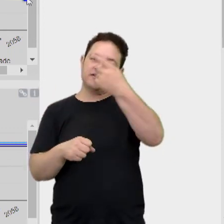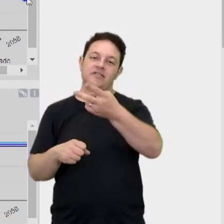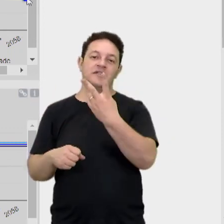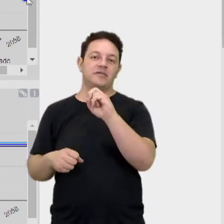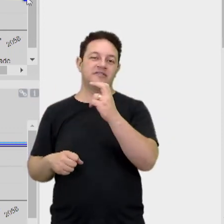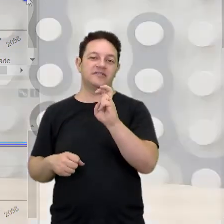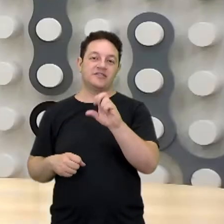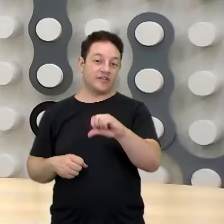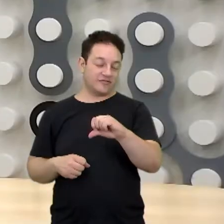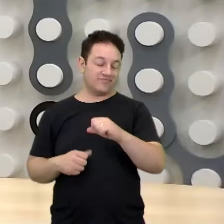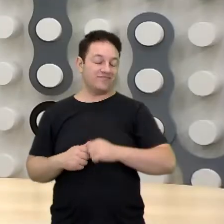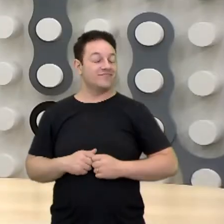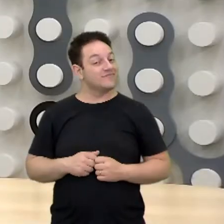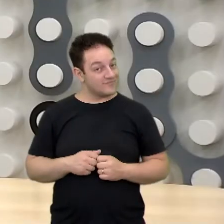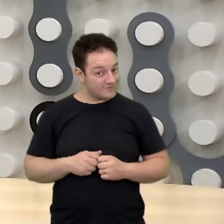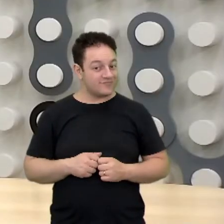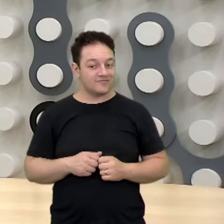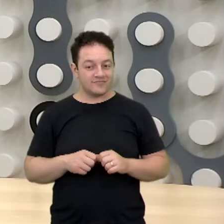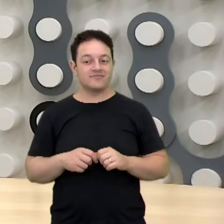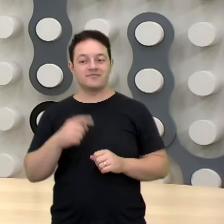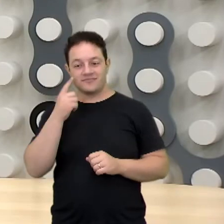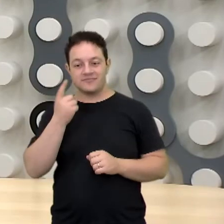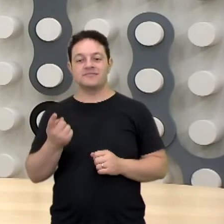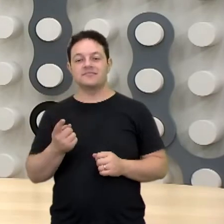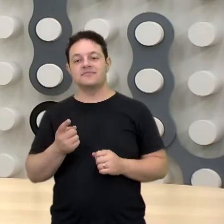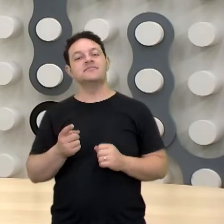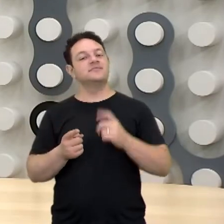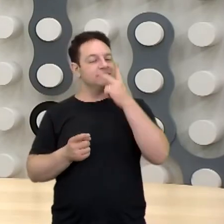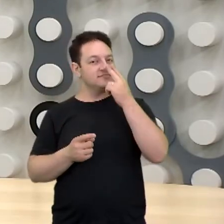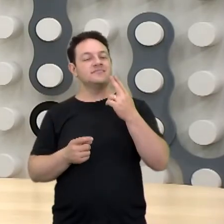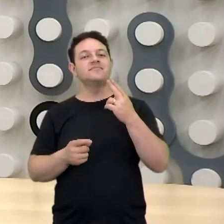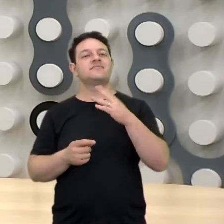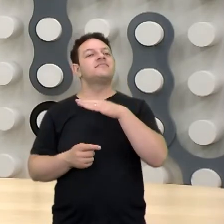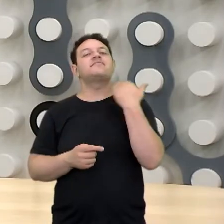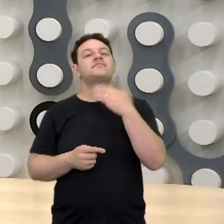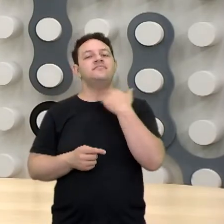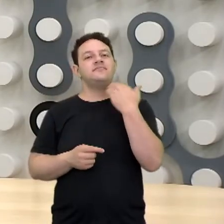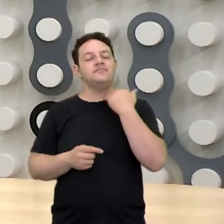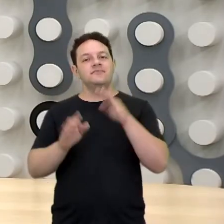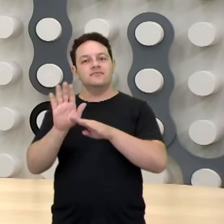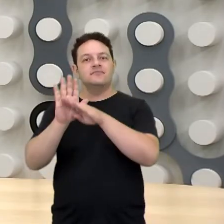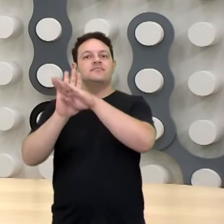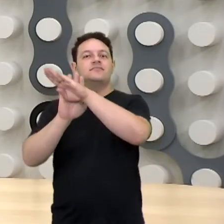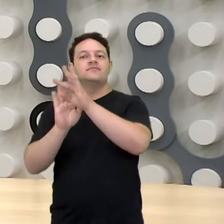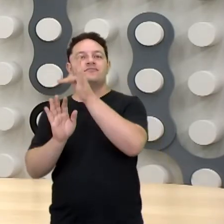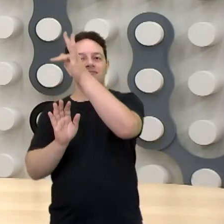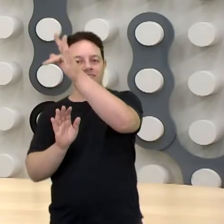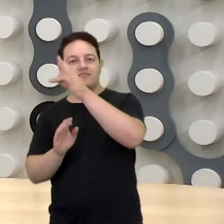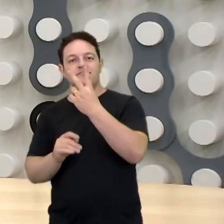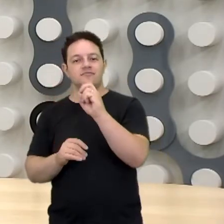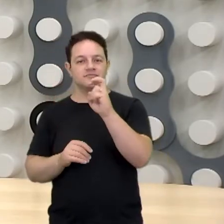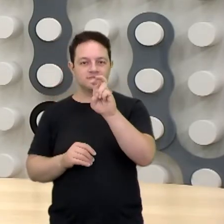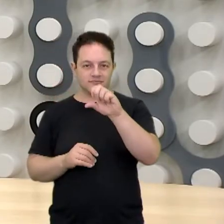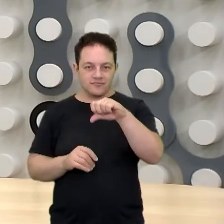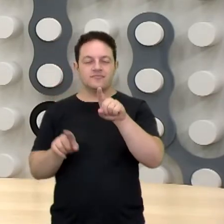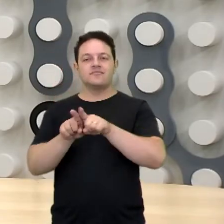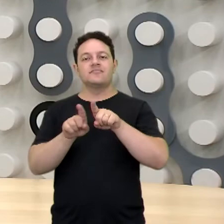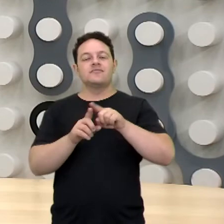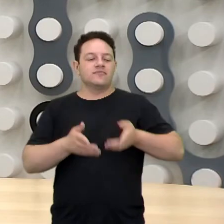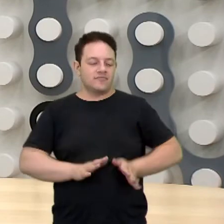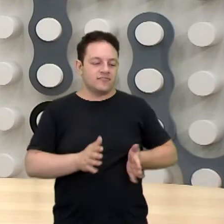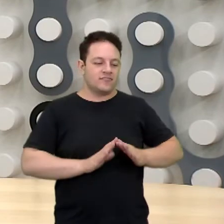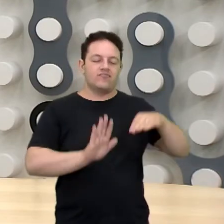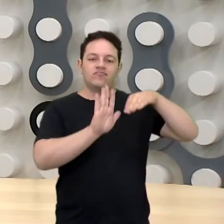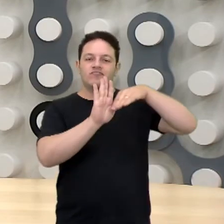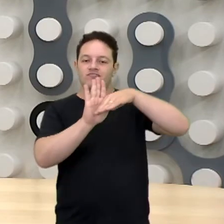essa diferença, né, que mostra, né, tendo aí uma taxa de mortalidade maior que a taxa de natalidade, mostra que, né, o crescimento